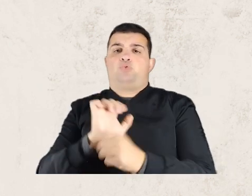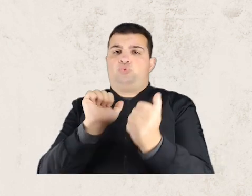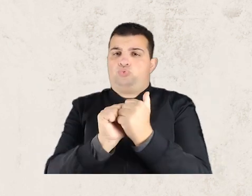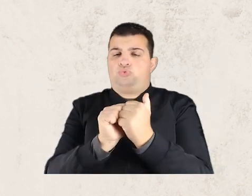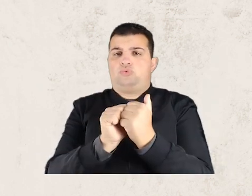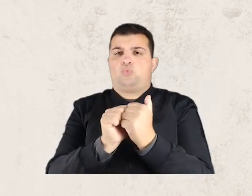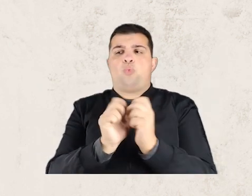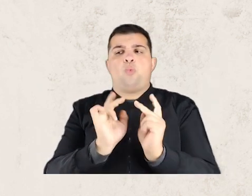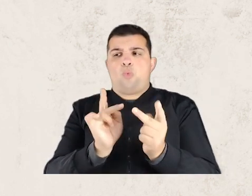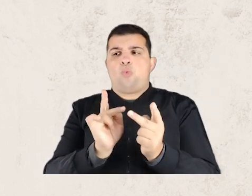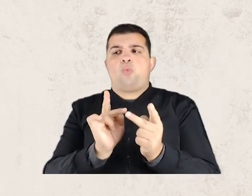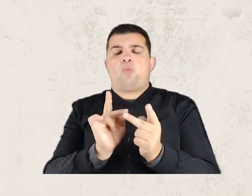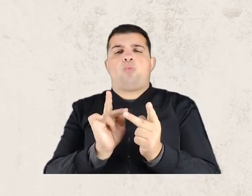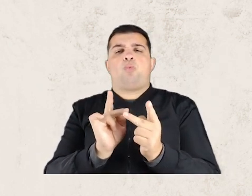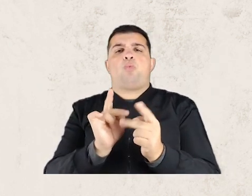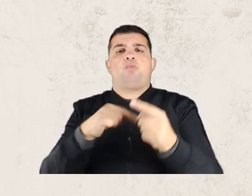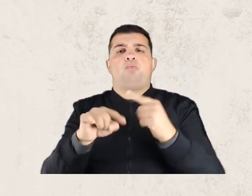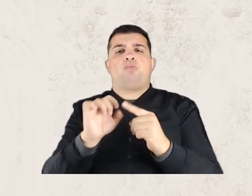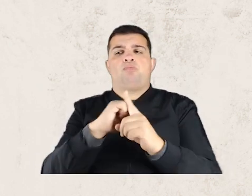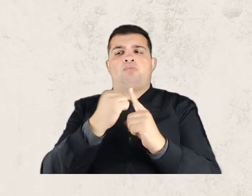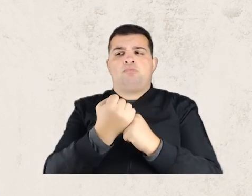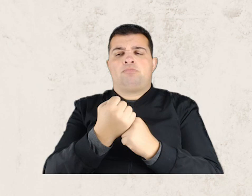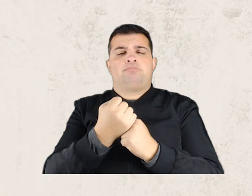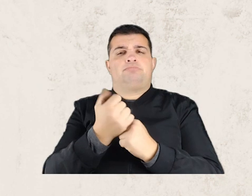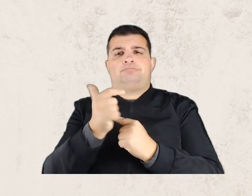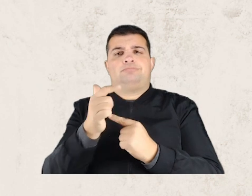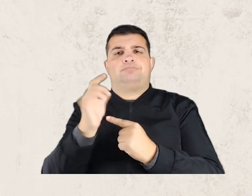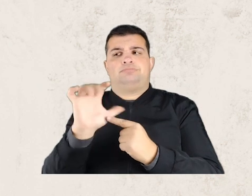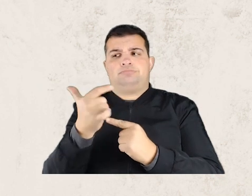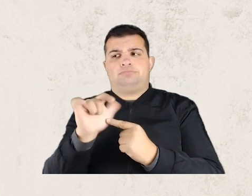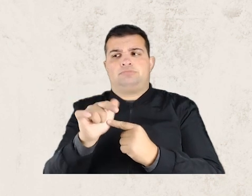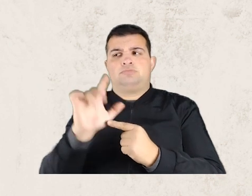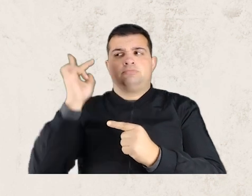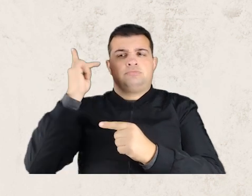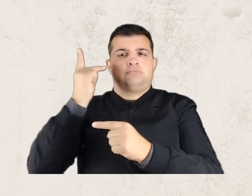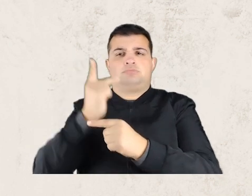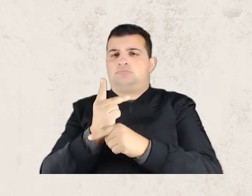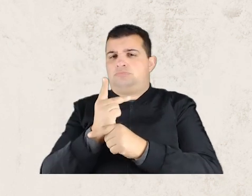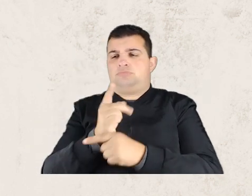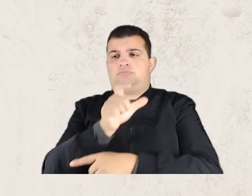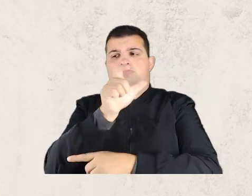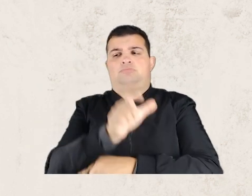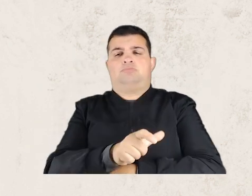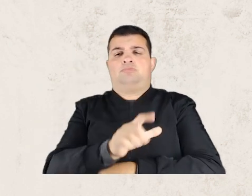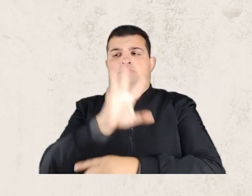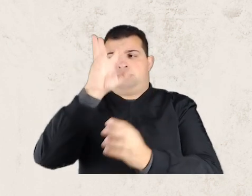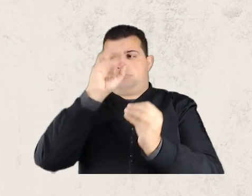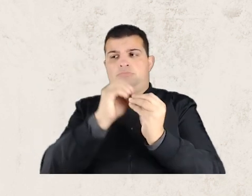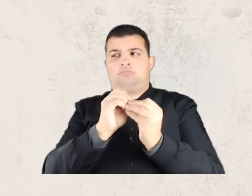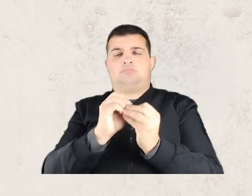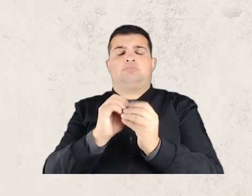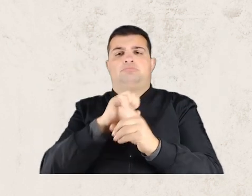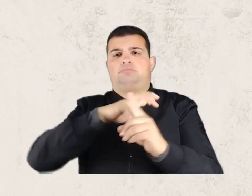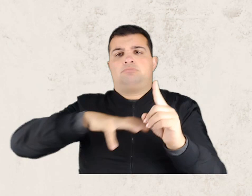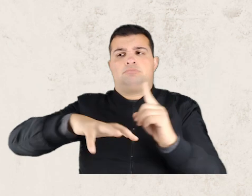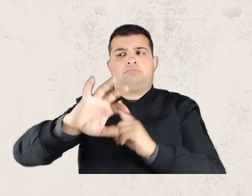política, principalmente quando ela, né, reproduz a ideologia dominante, quando ela se coloca a serviço